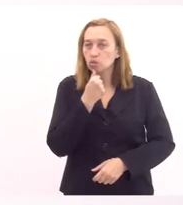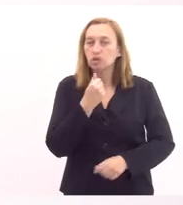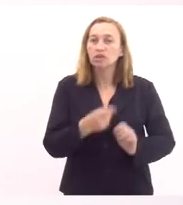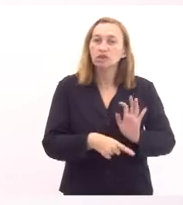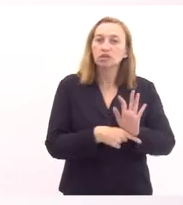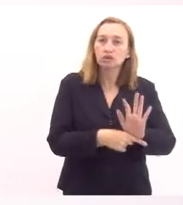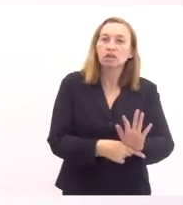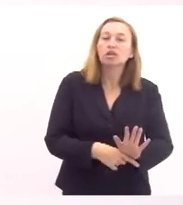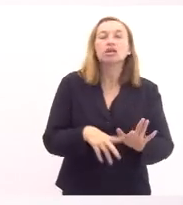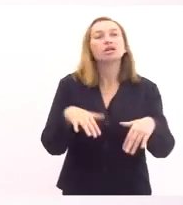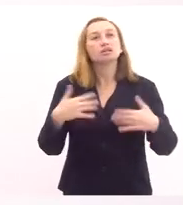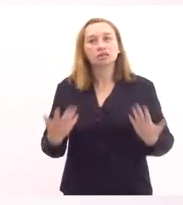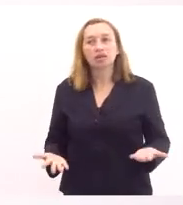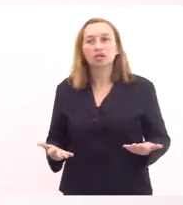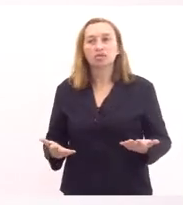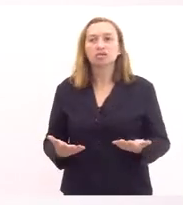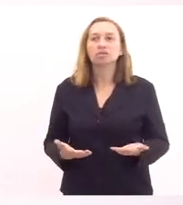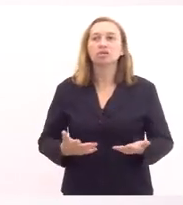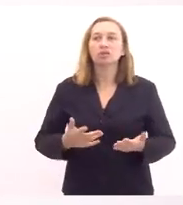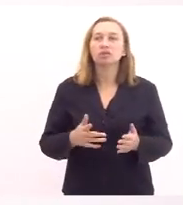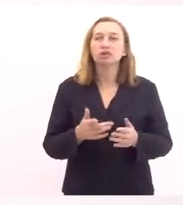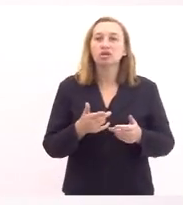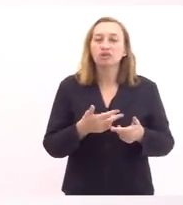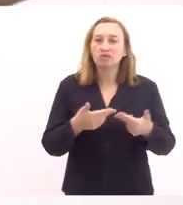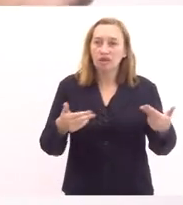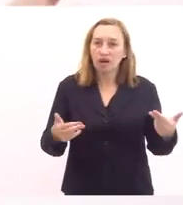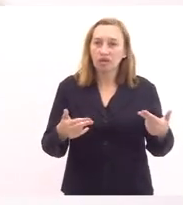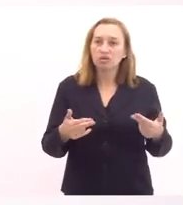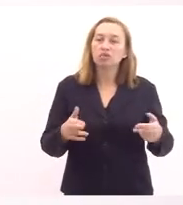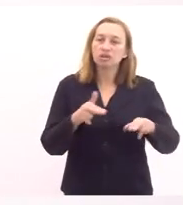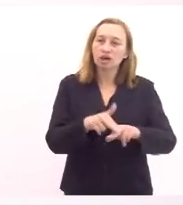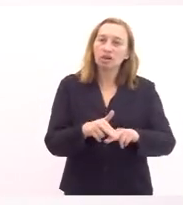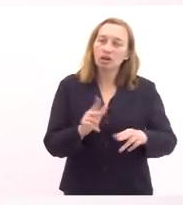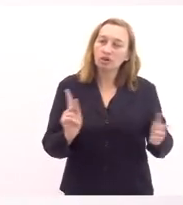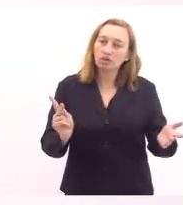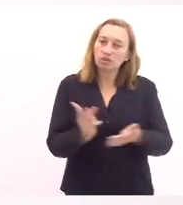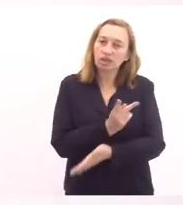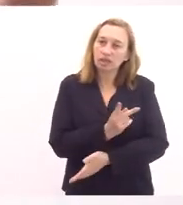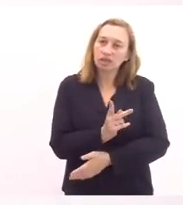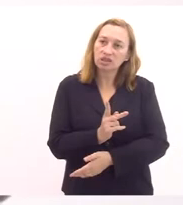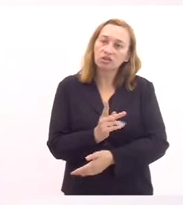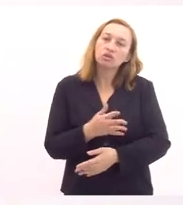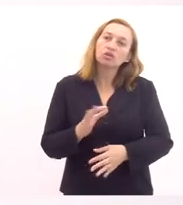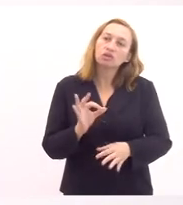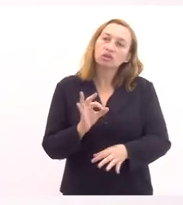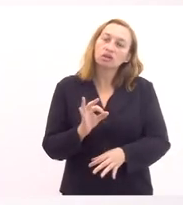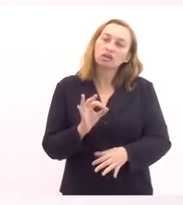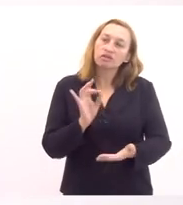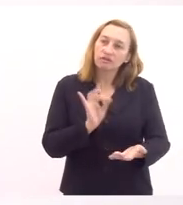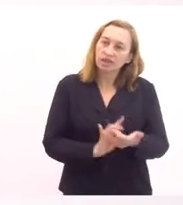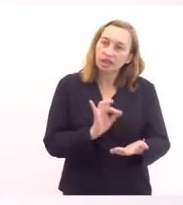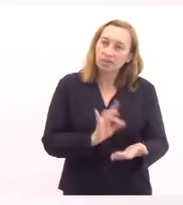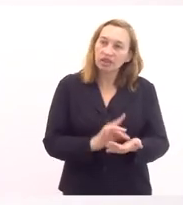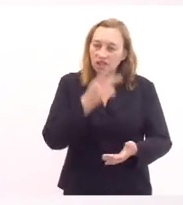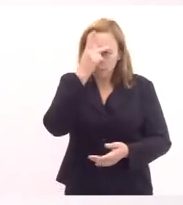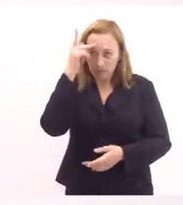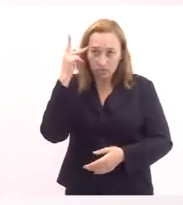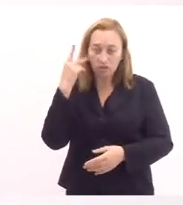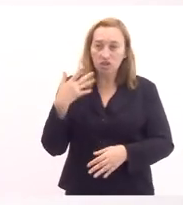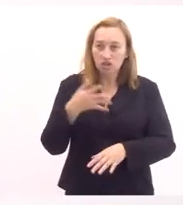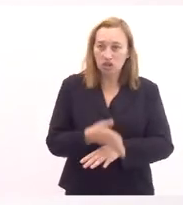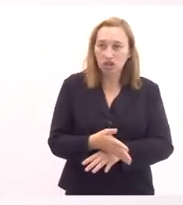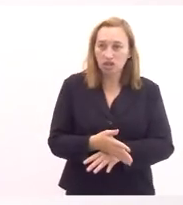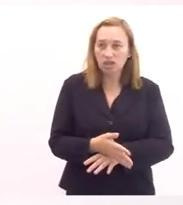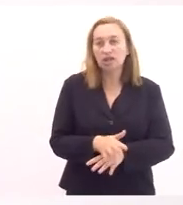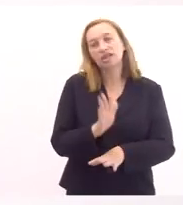atendida então é uma uma cadeia de eventos que faz com que quando essas pessoas finalmente são atendidas ela já